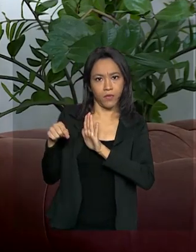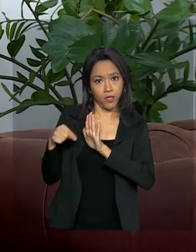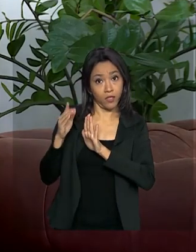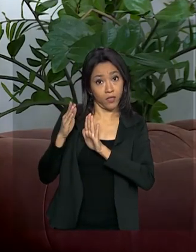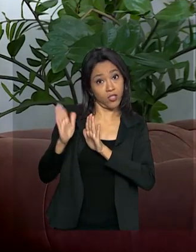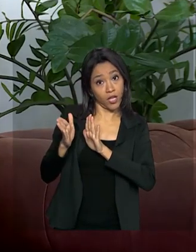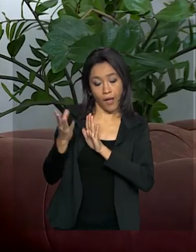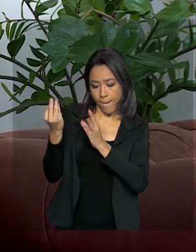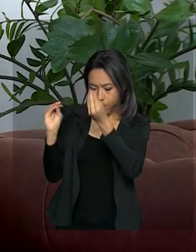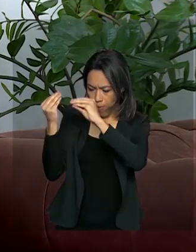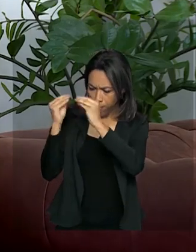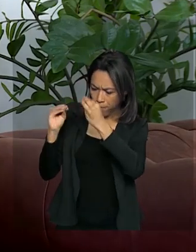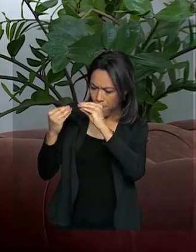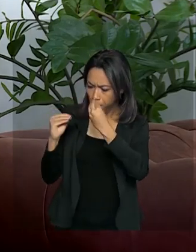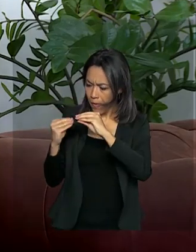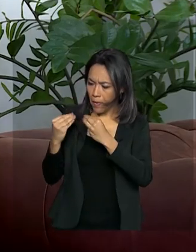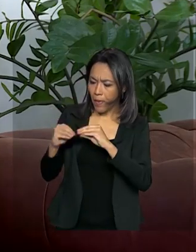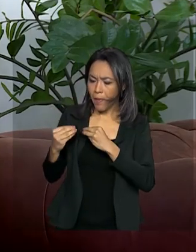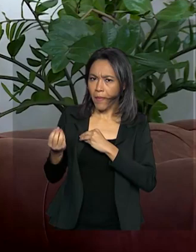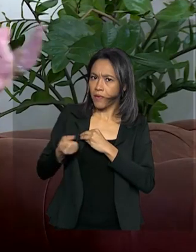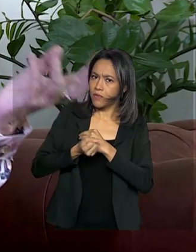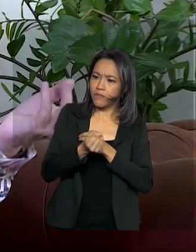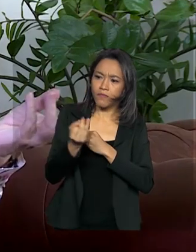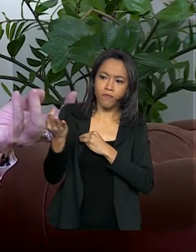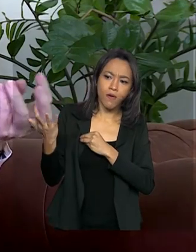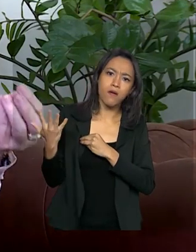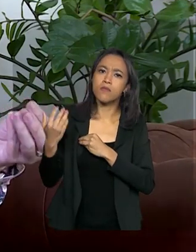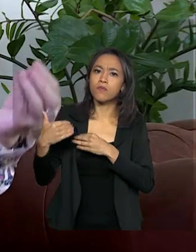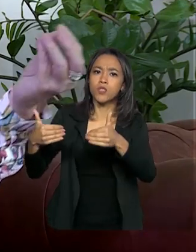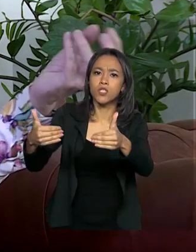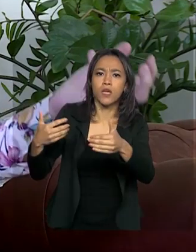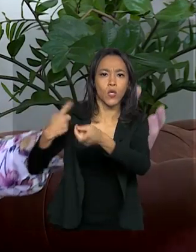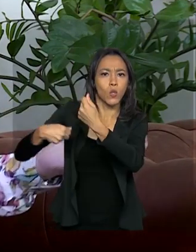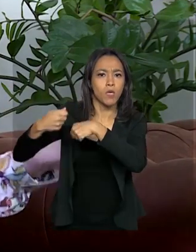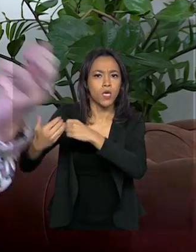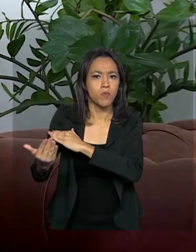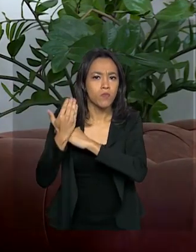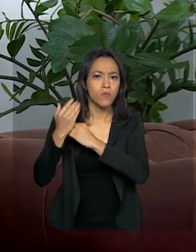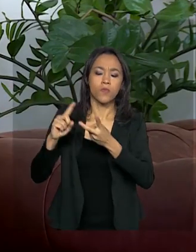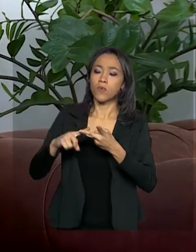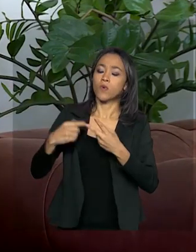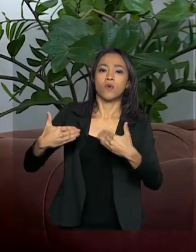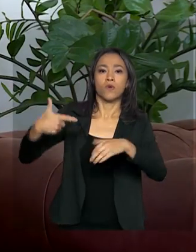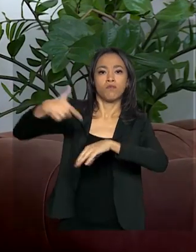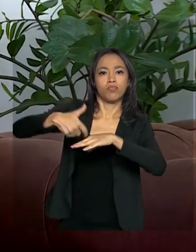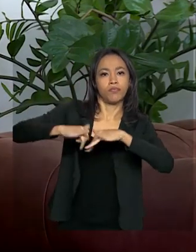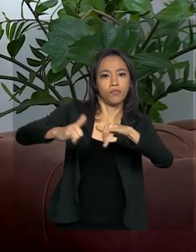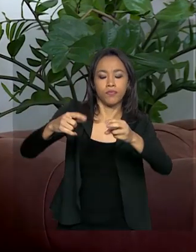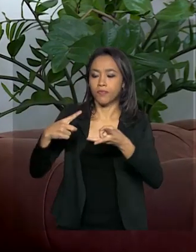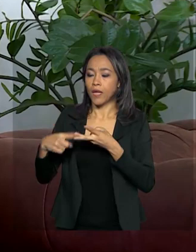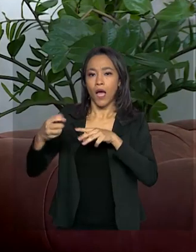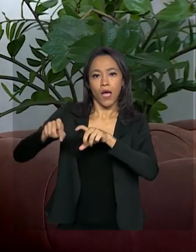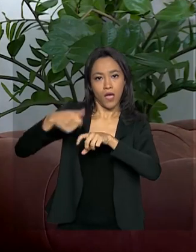sendo trabalhado as seis irmãos na verdade é o ministério da economia das minas e energia e da agricultura